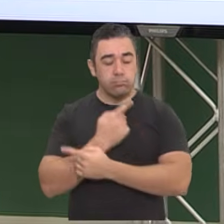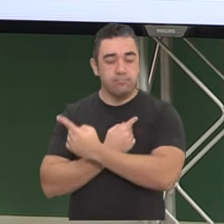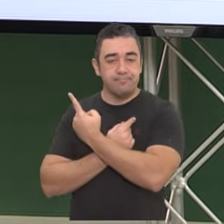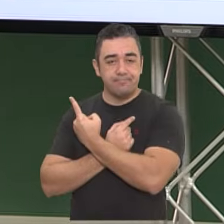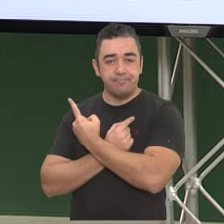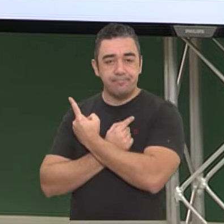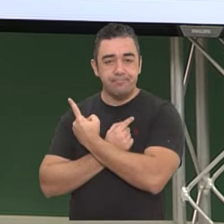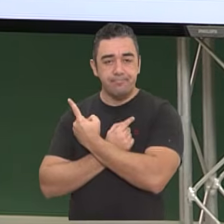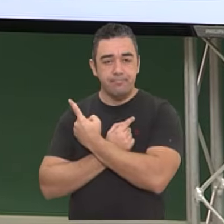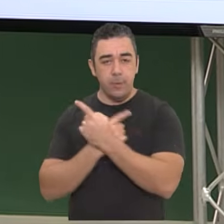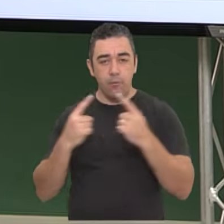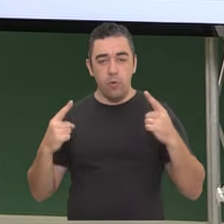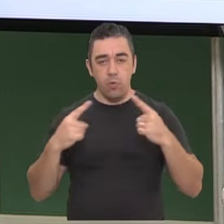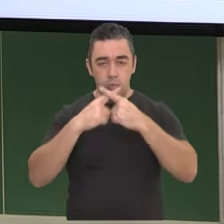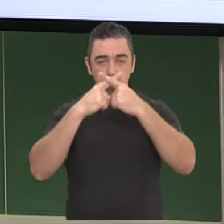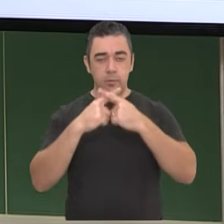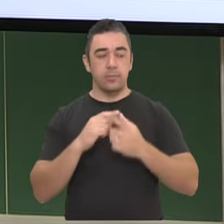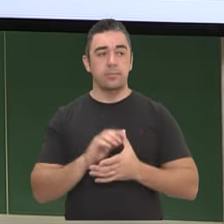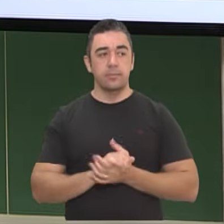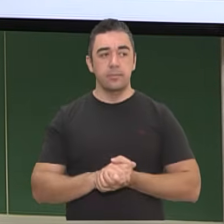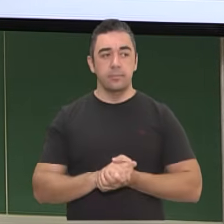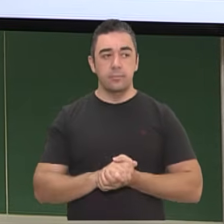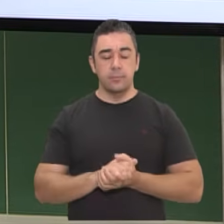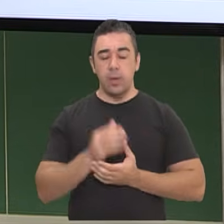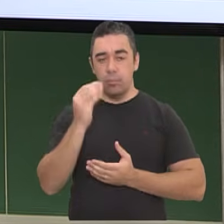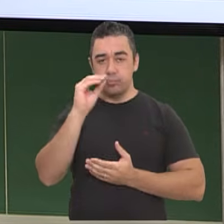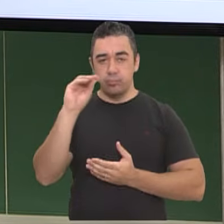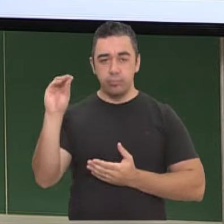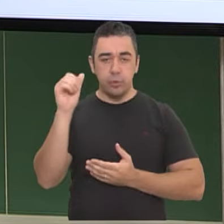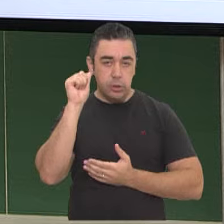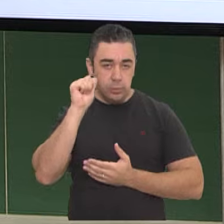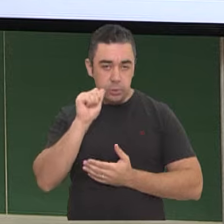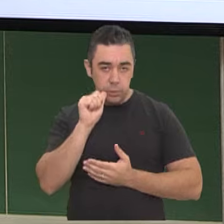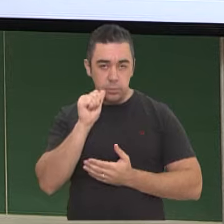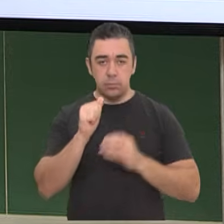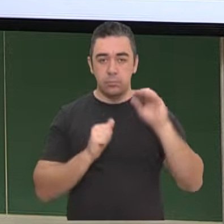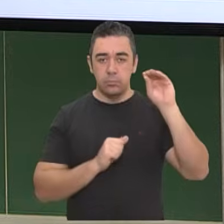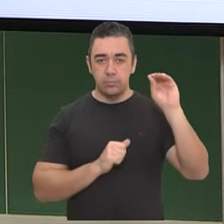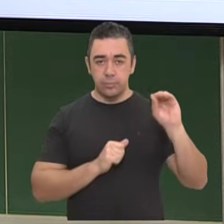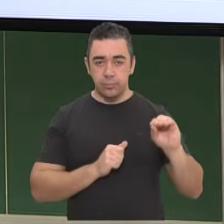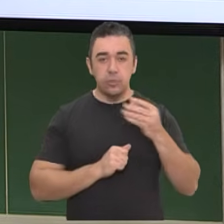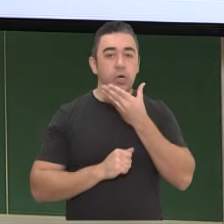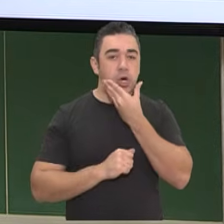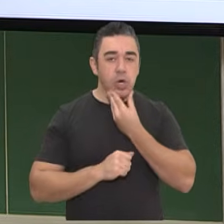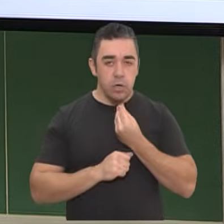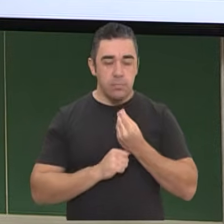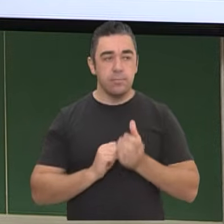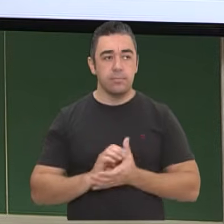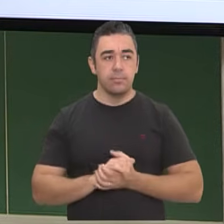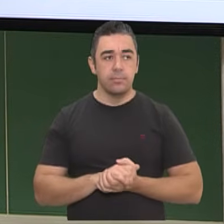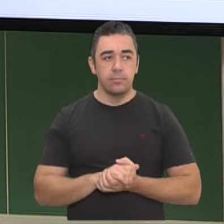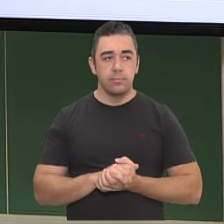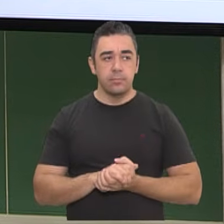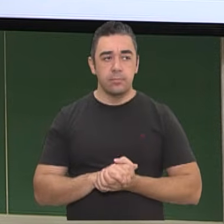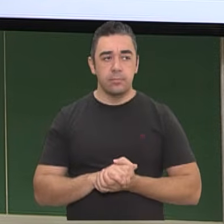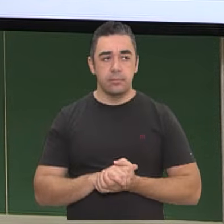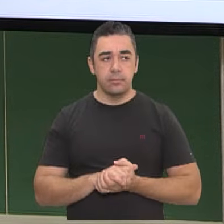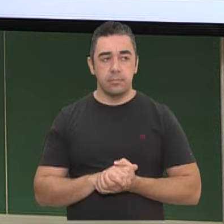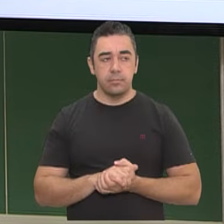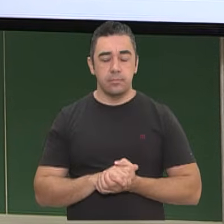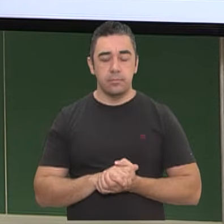cruzamento. Então, aqui, o Rzão e o Rzinho da mulher, o Rzinho do homem. Agora, aqui no meio eu vou